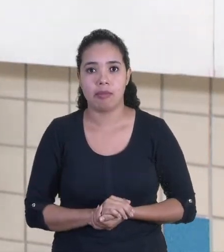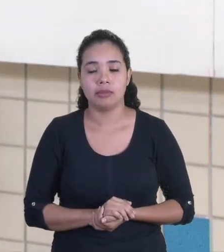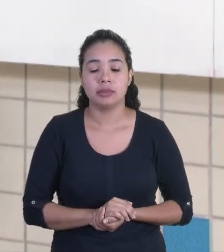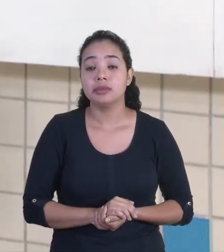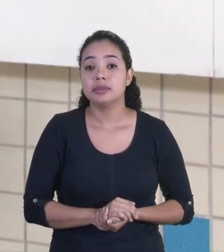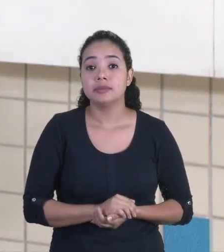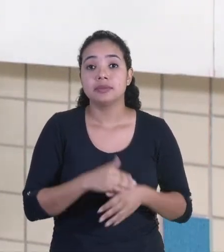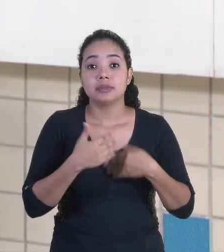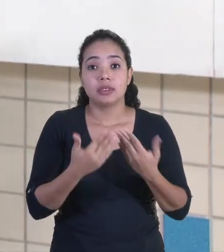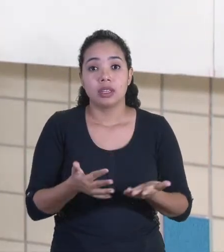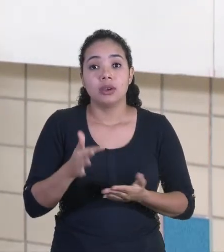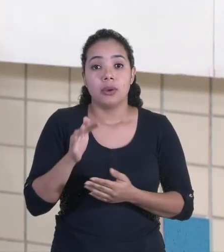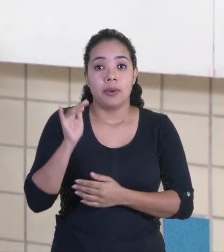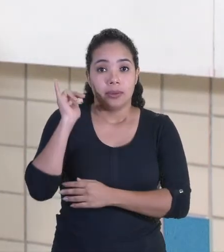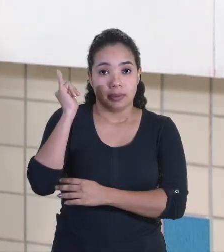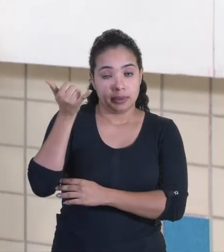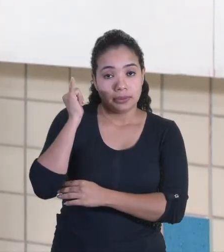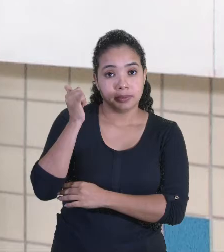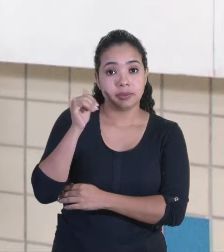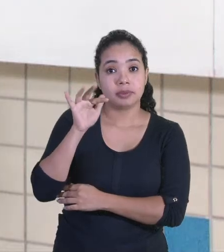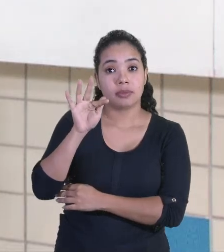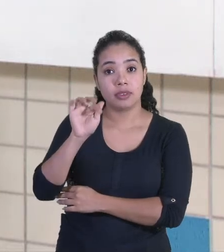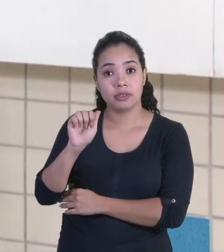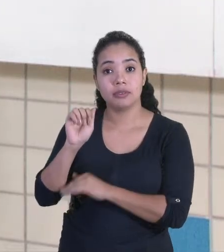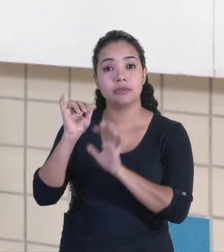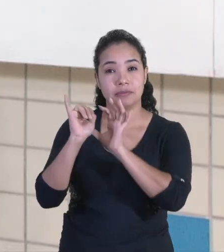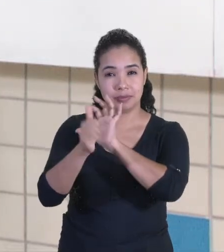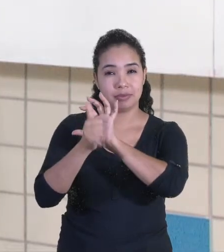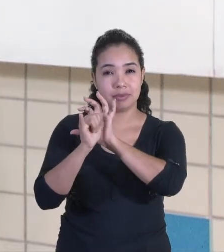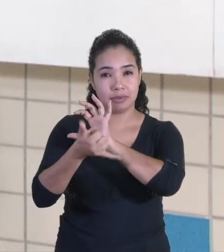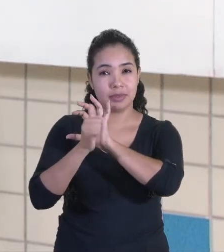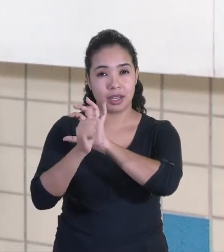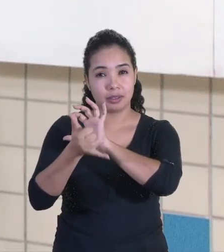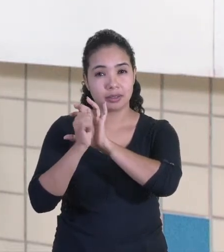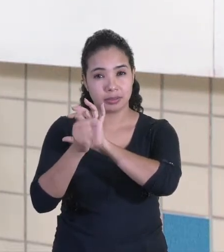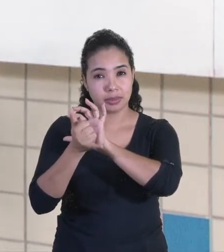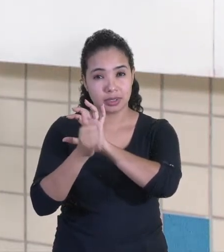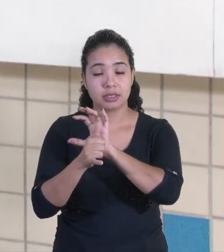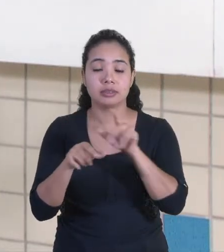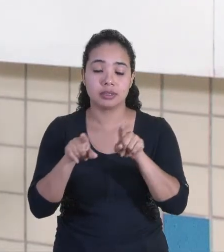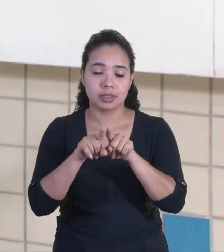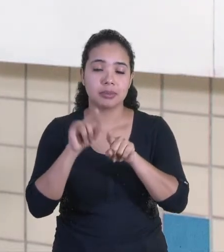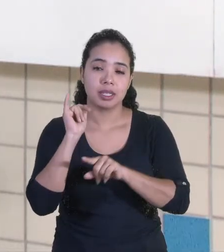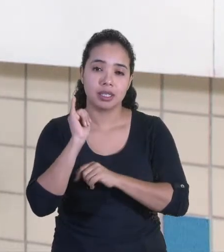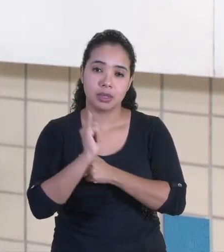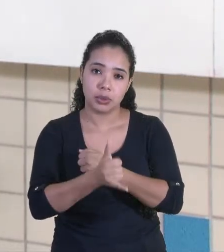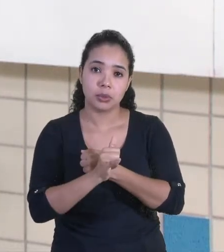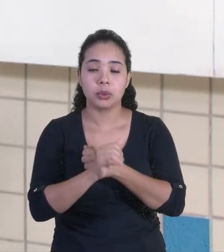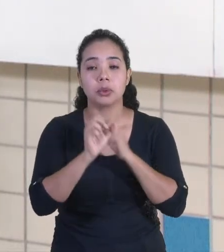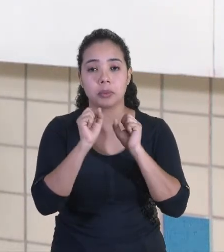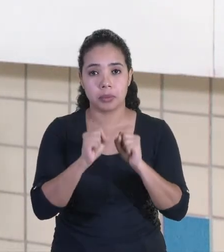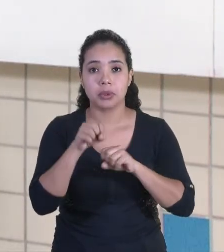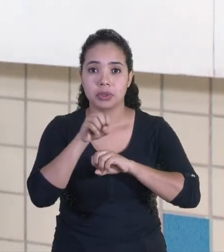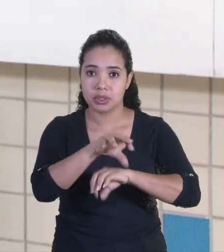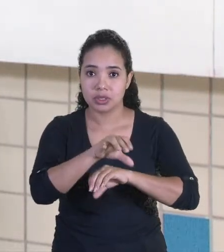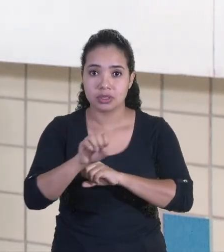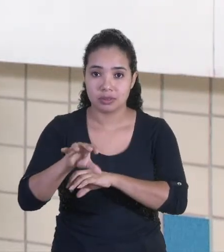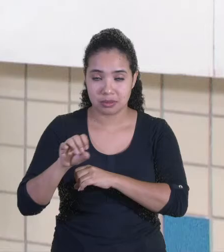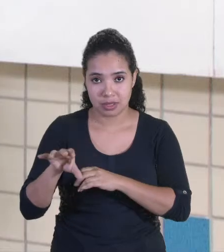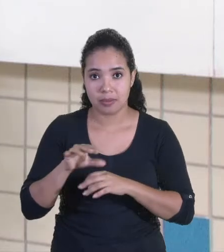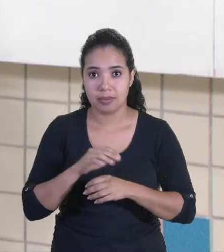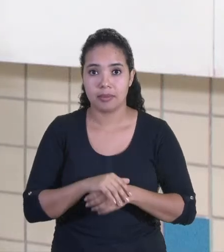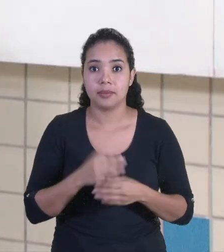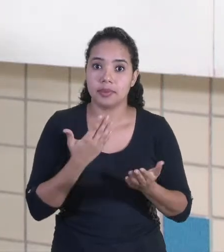os contos também podem nos trazer algum tipo de ensinamento. Agora é com você. Na aula